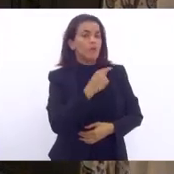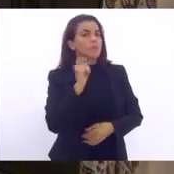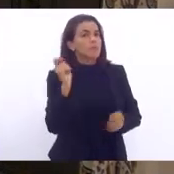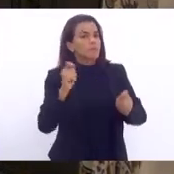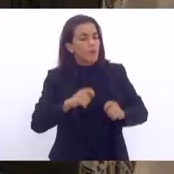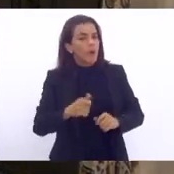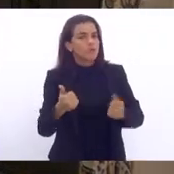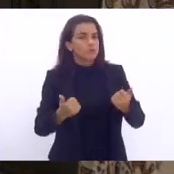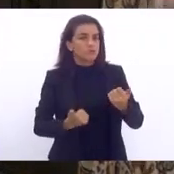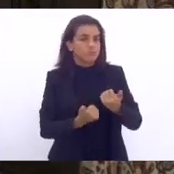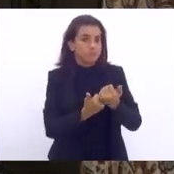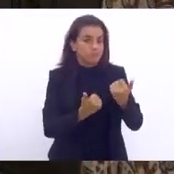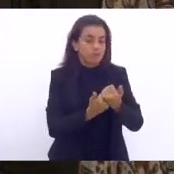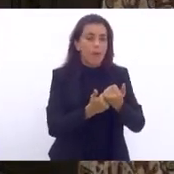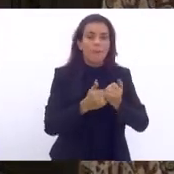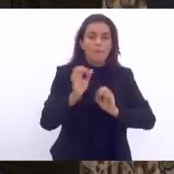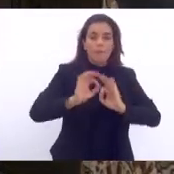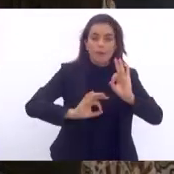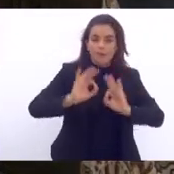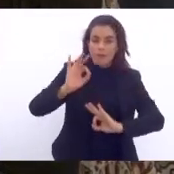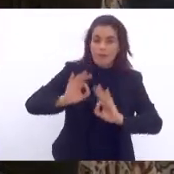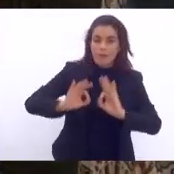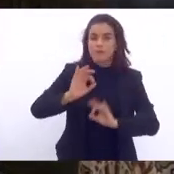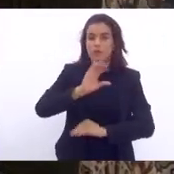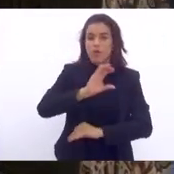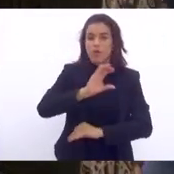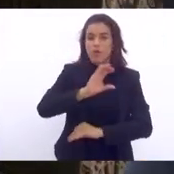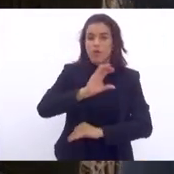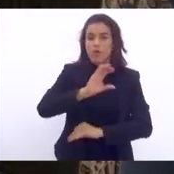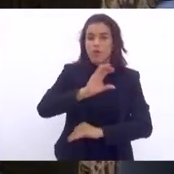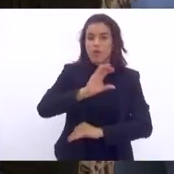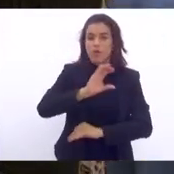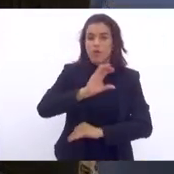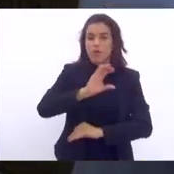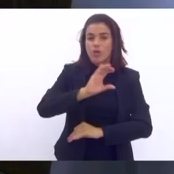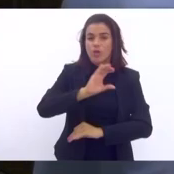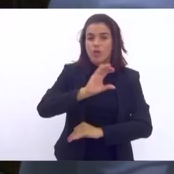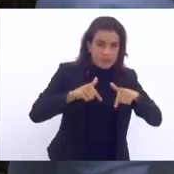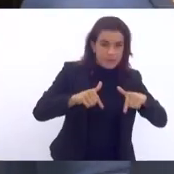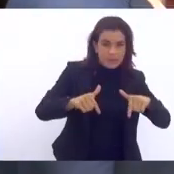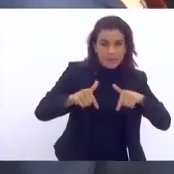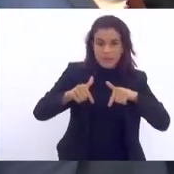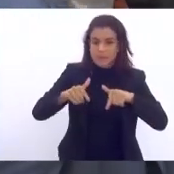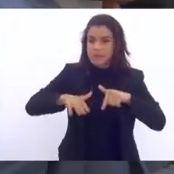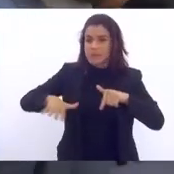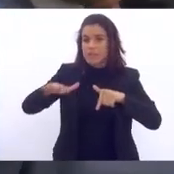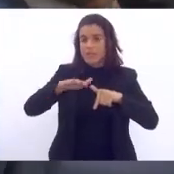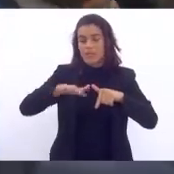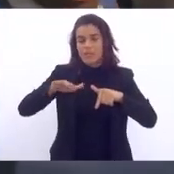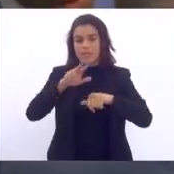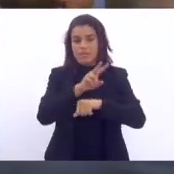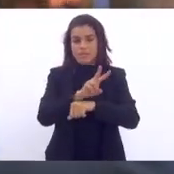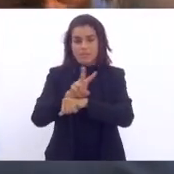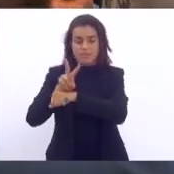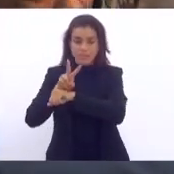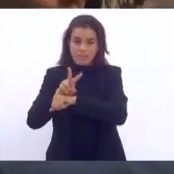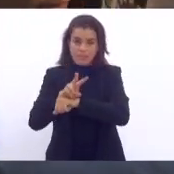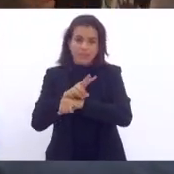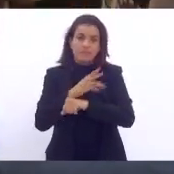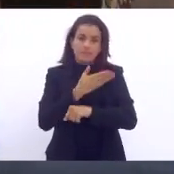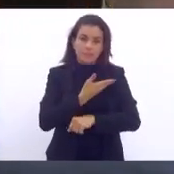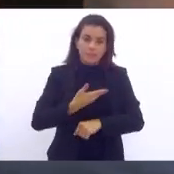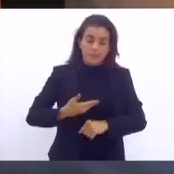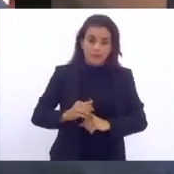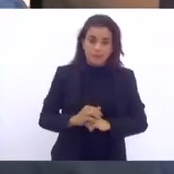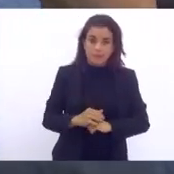planejamento, para a coordenação das ações na área da segurança. Além disso, a gente não pode fechar os olhos para o fato de